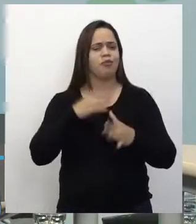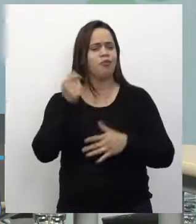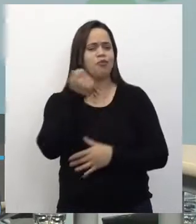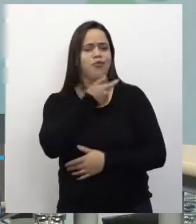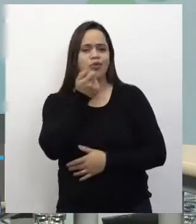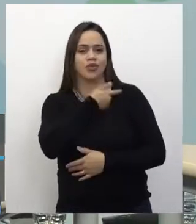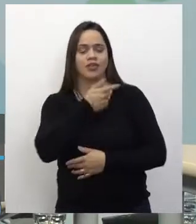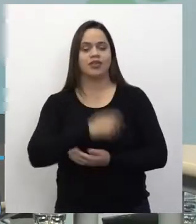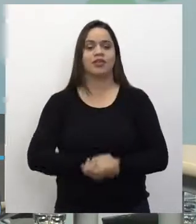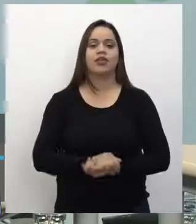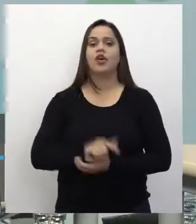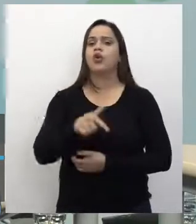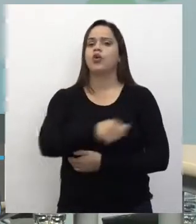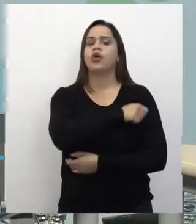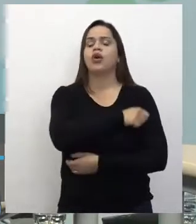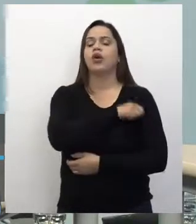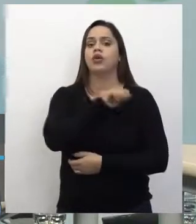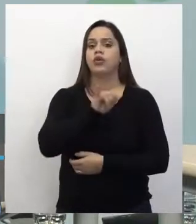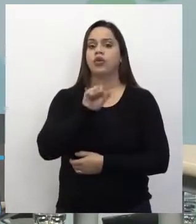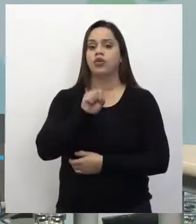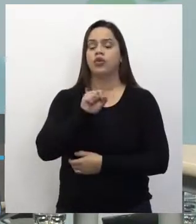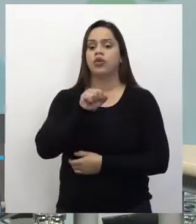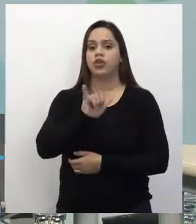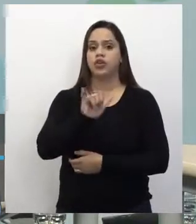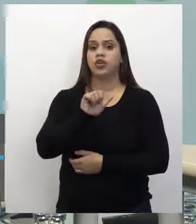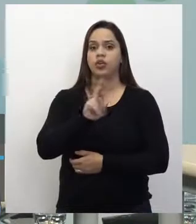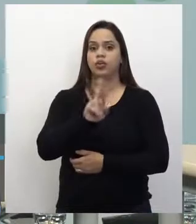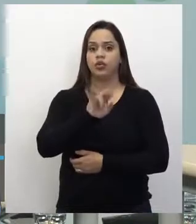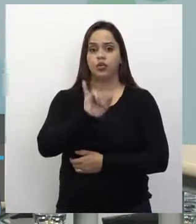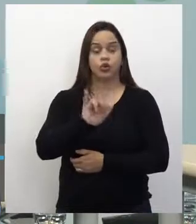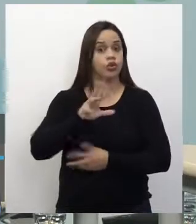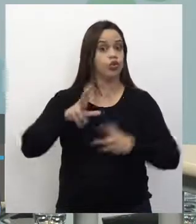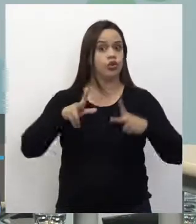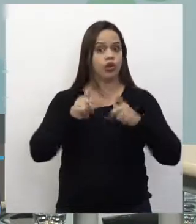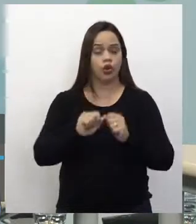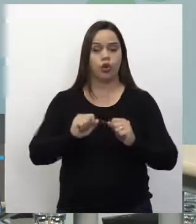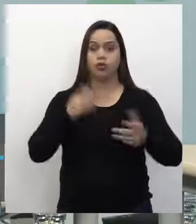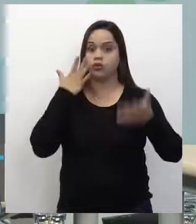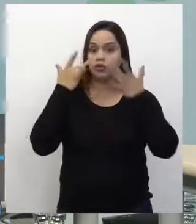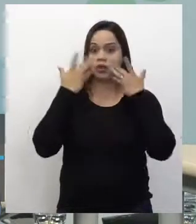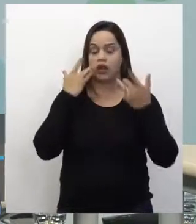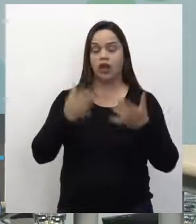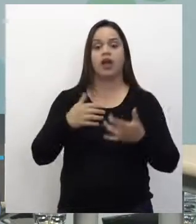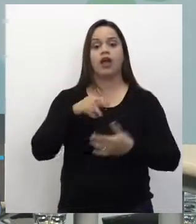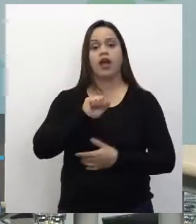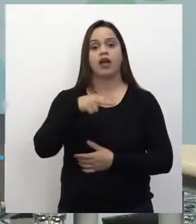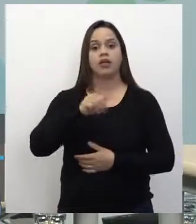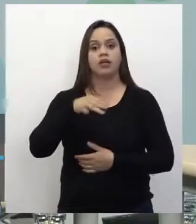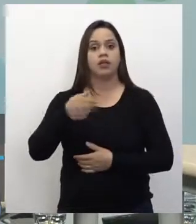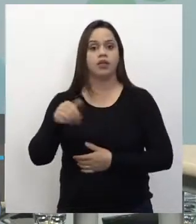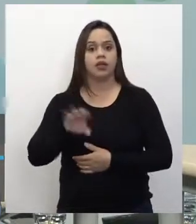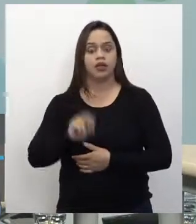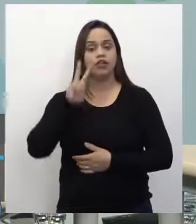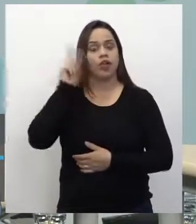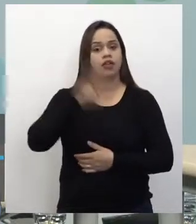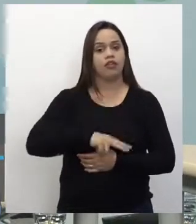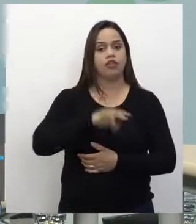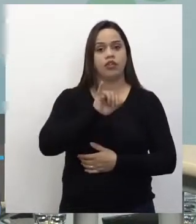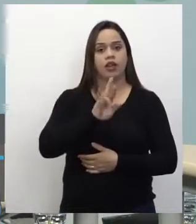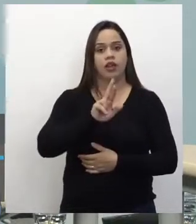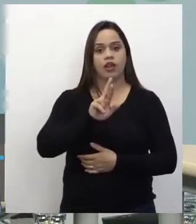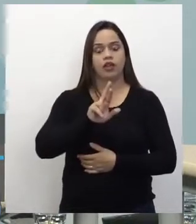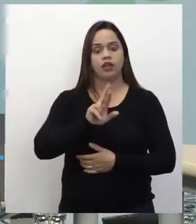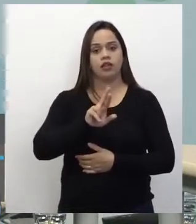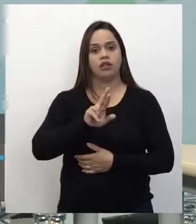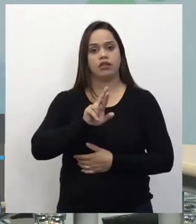O Yuri fala que todos esses espetáculos de animação ele já assistiu na escola e na igreja. E no circo, na verdade, né? Na escola e